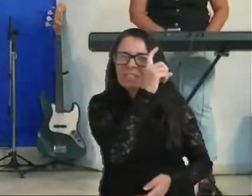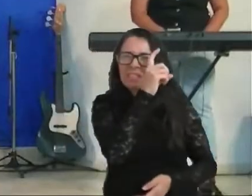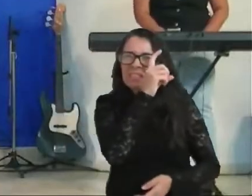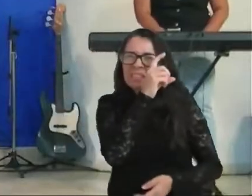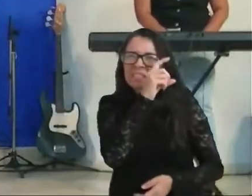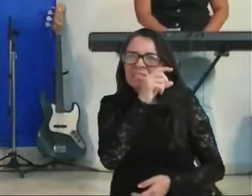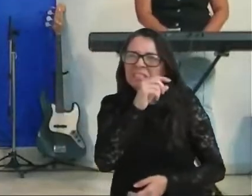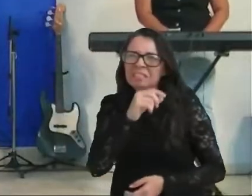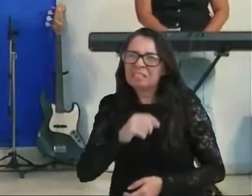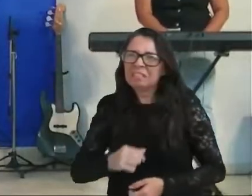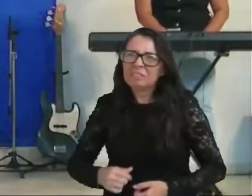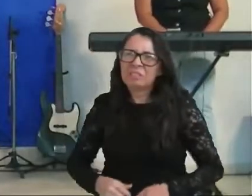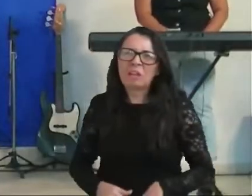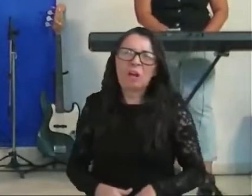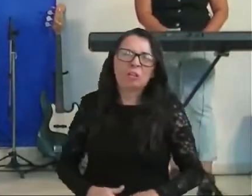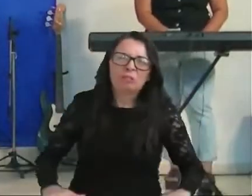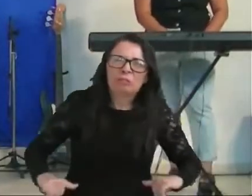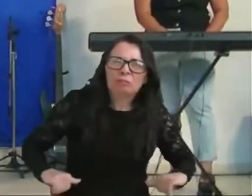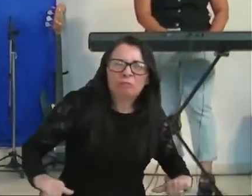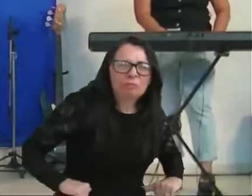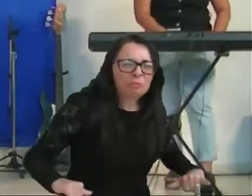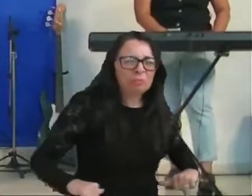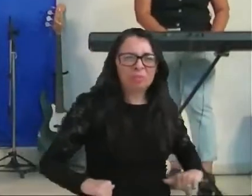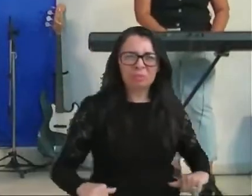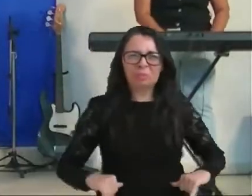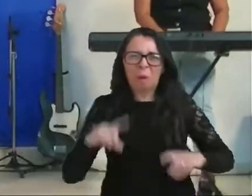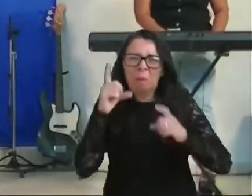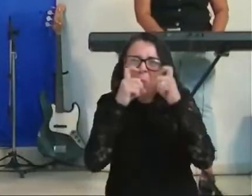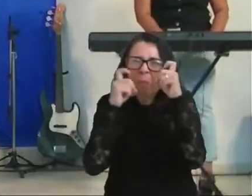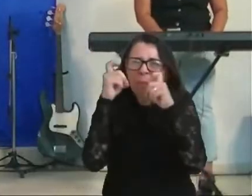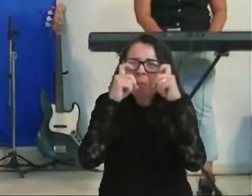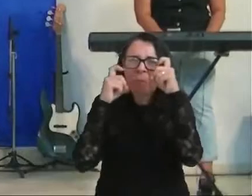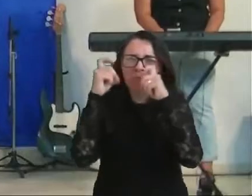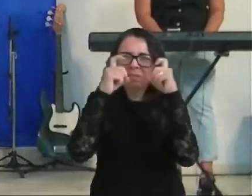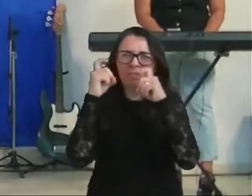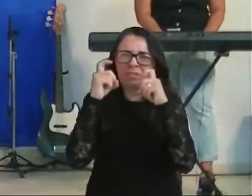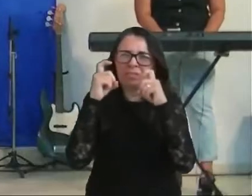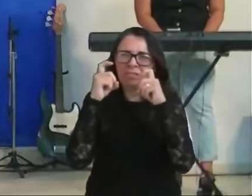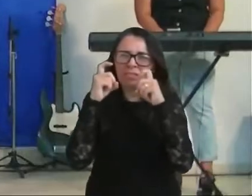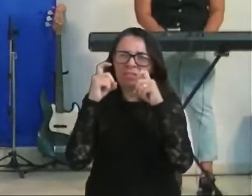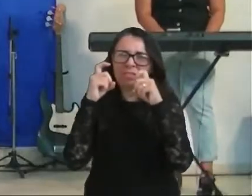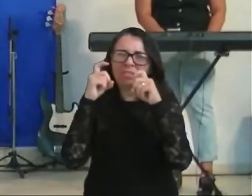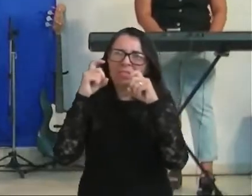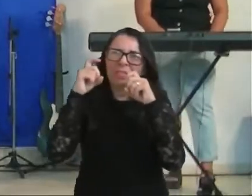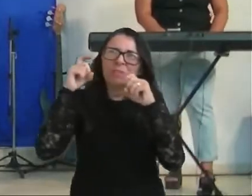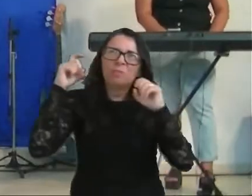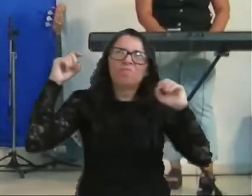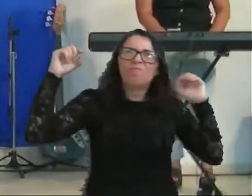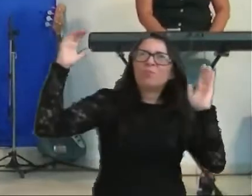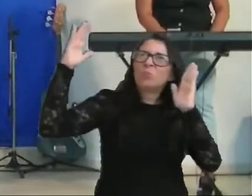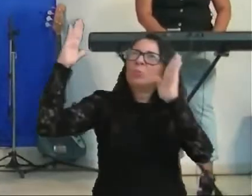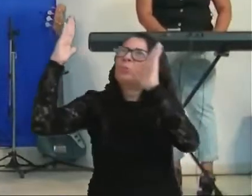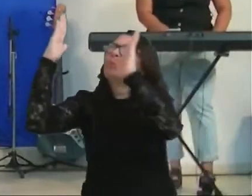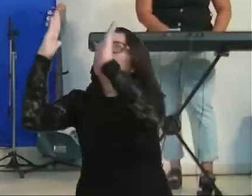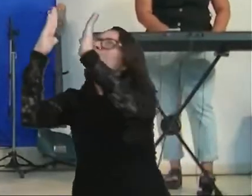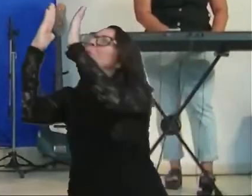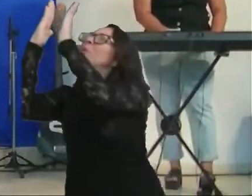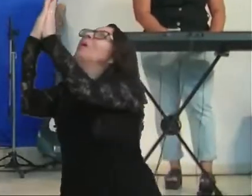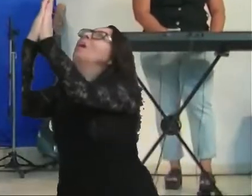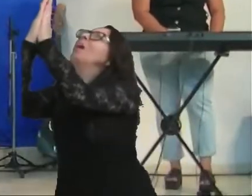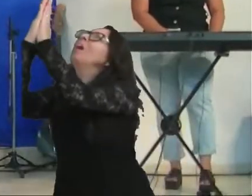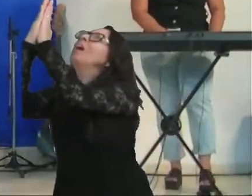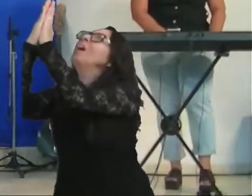perto de ti. Minhas provações não são maiores que